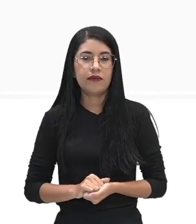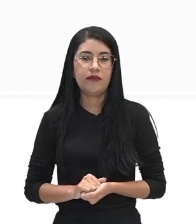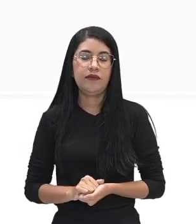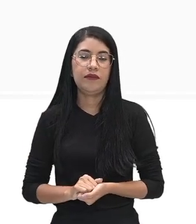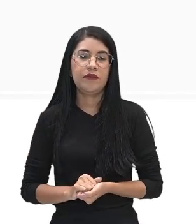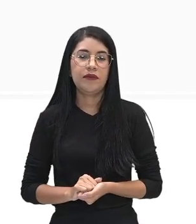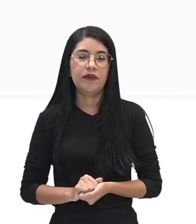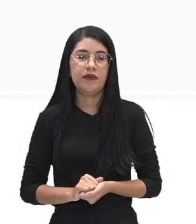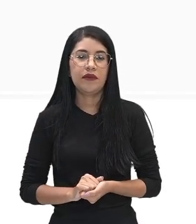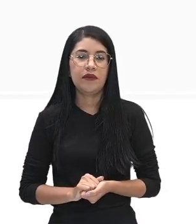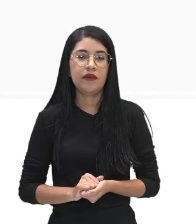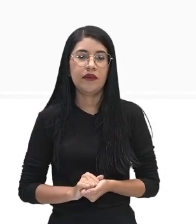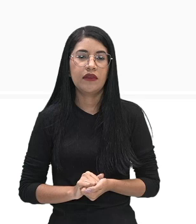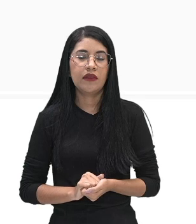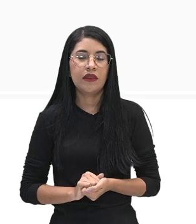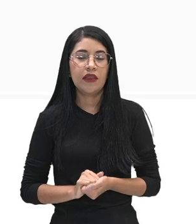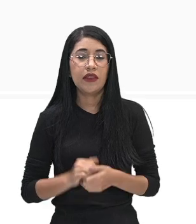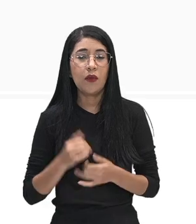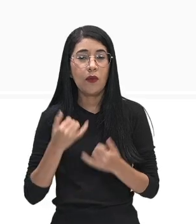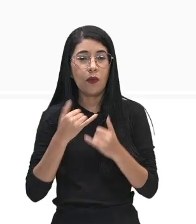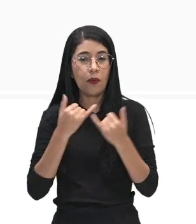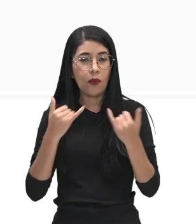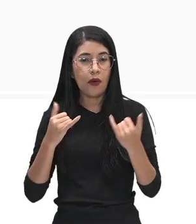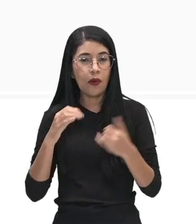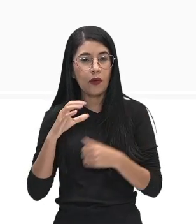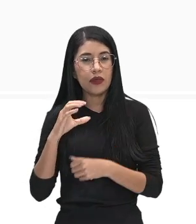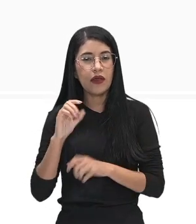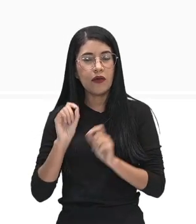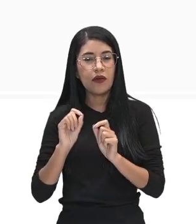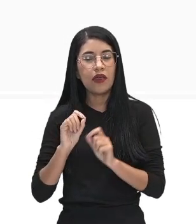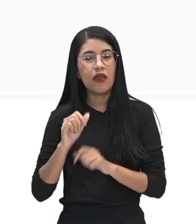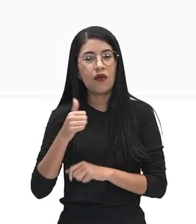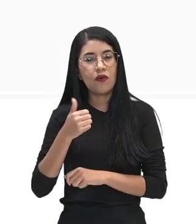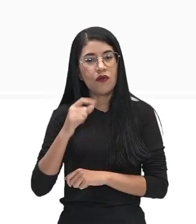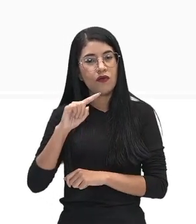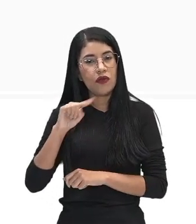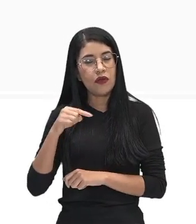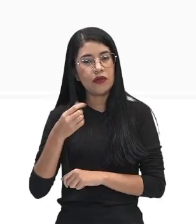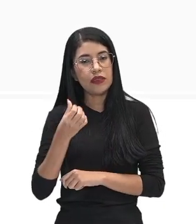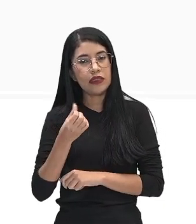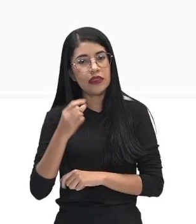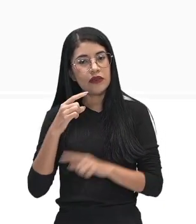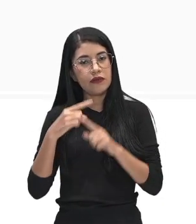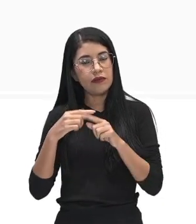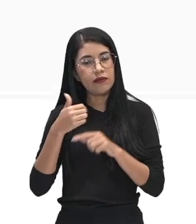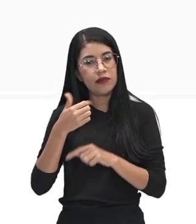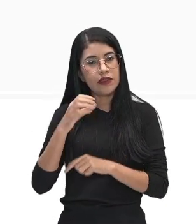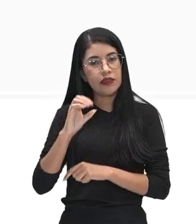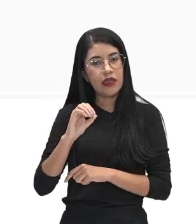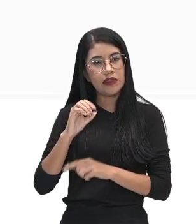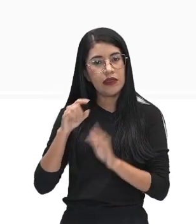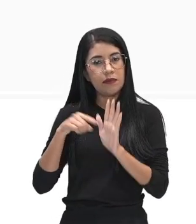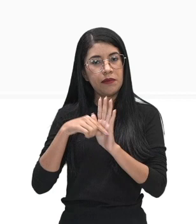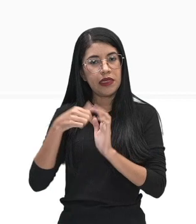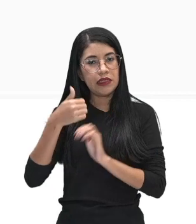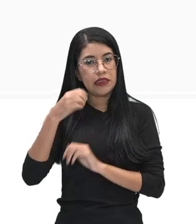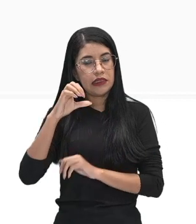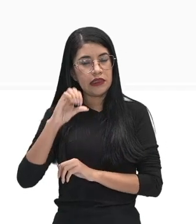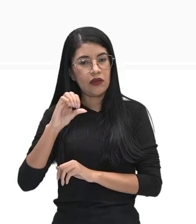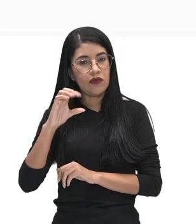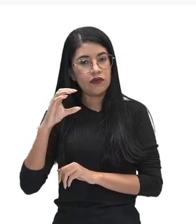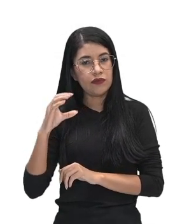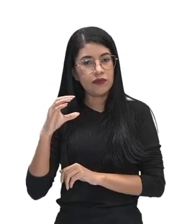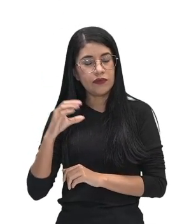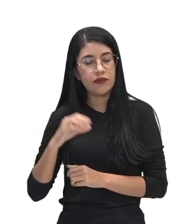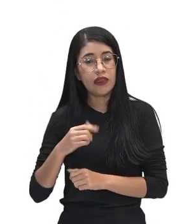ele me deu a carga elétrica elementar aqui, 1,6 vezes 10 a menos 19. Aí eu devo usar aquela outra equação,